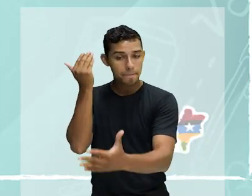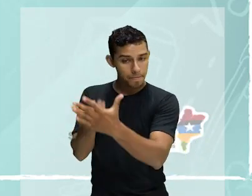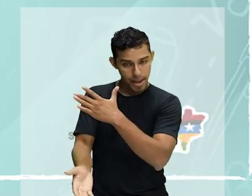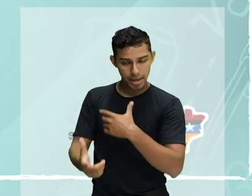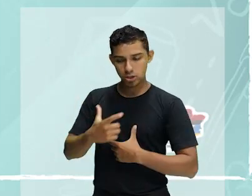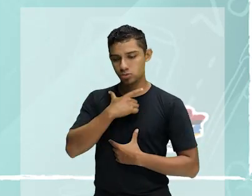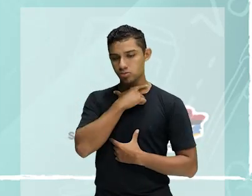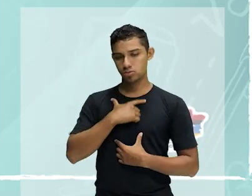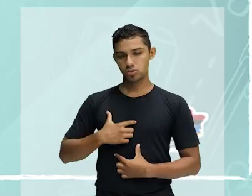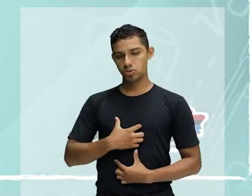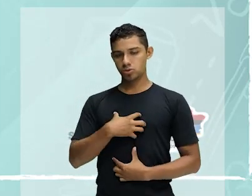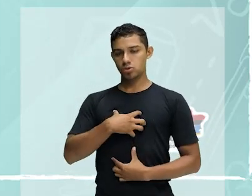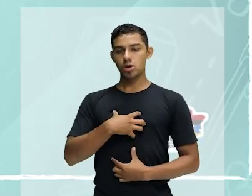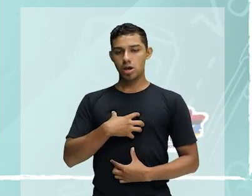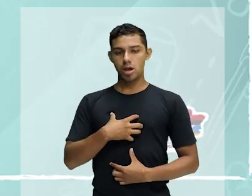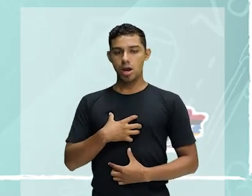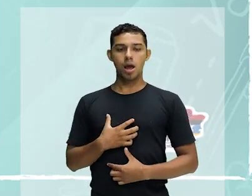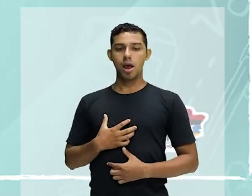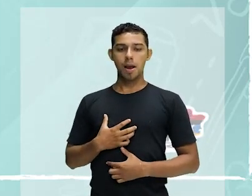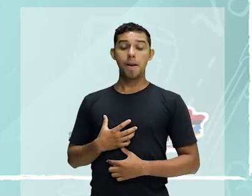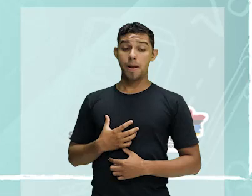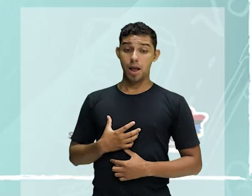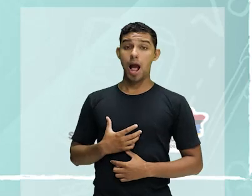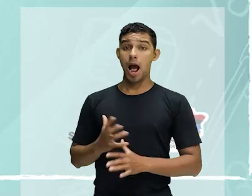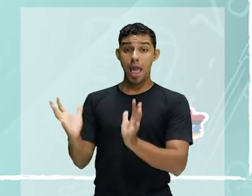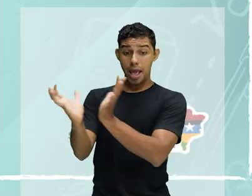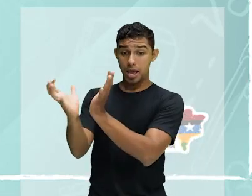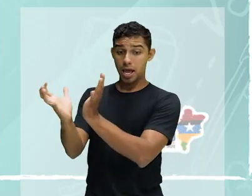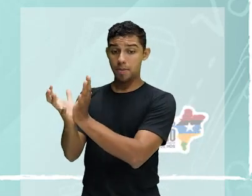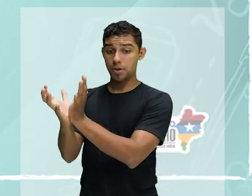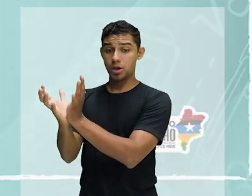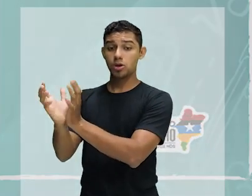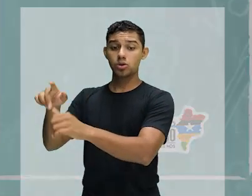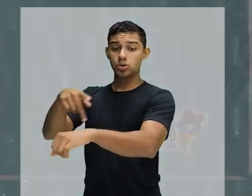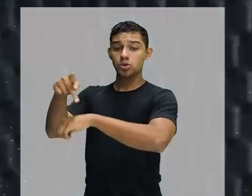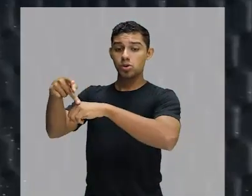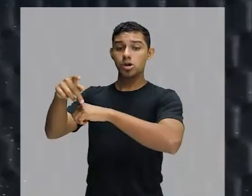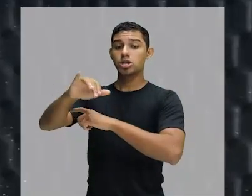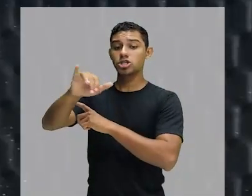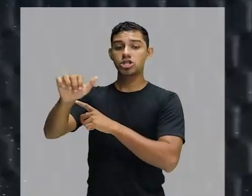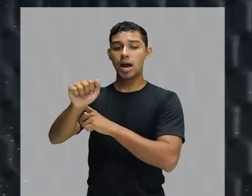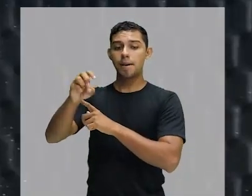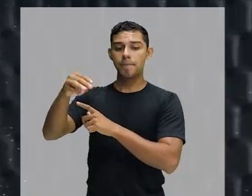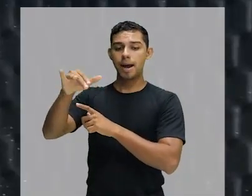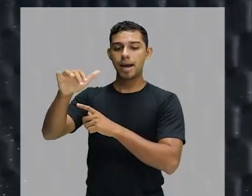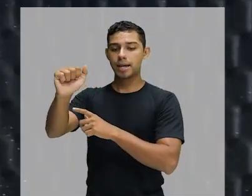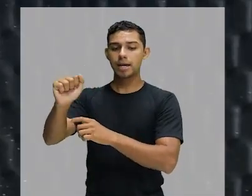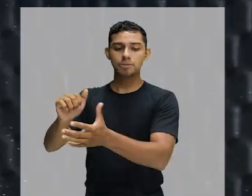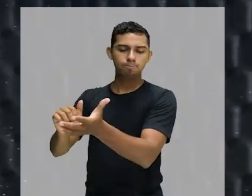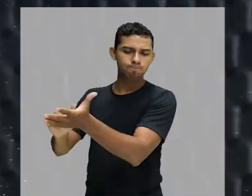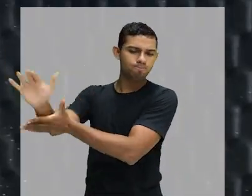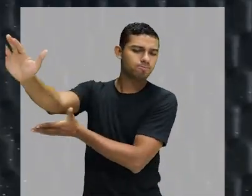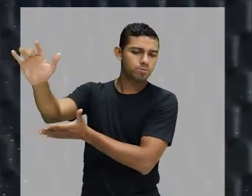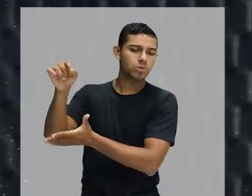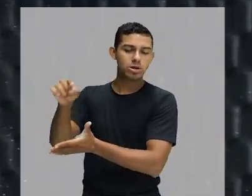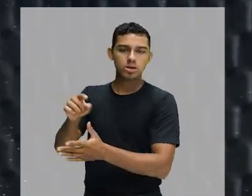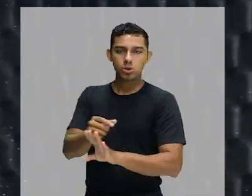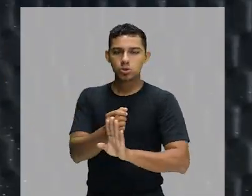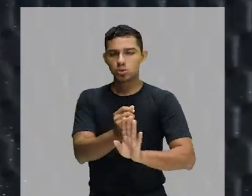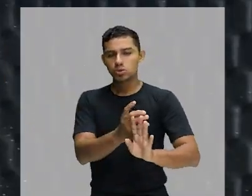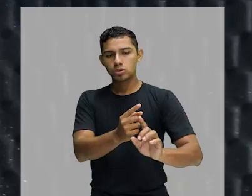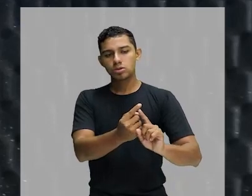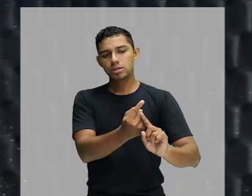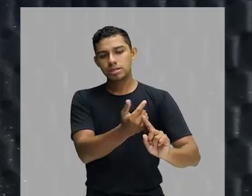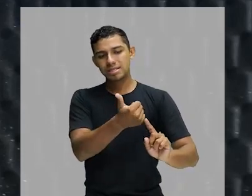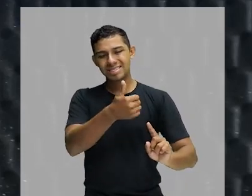olímpico. A equipe da Jamaica foi desqualificada na estafeta de 4 por 100 metros,